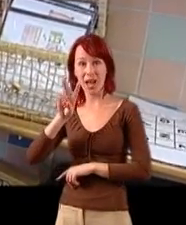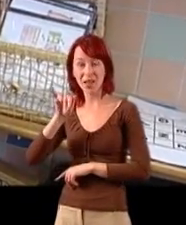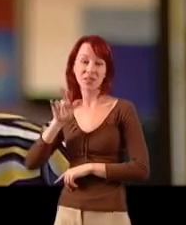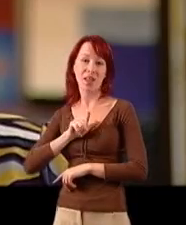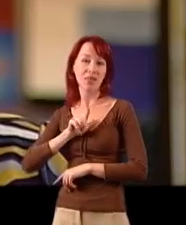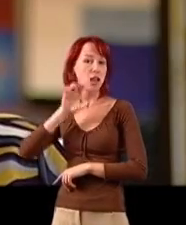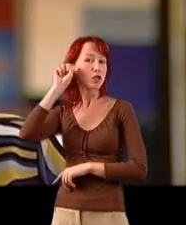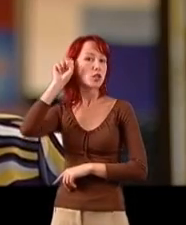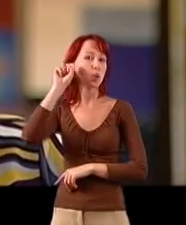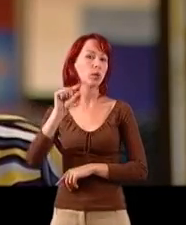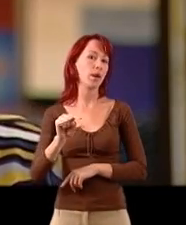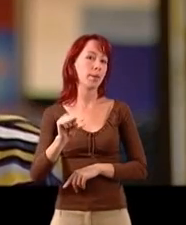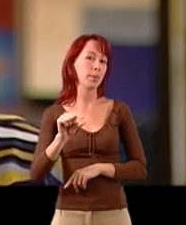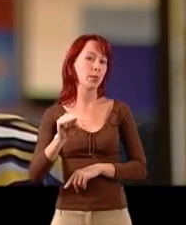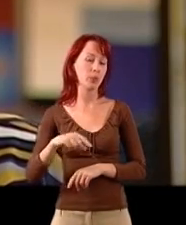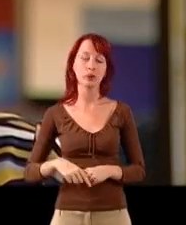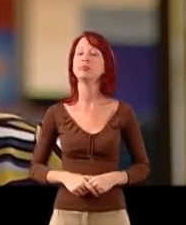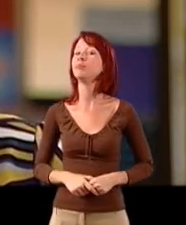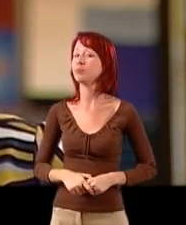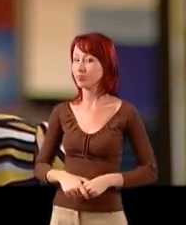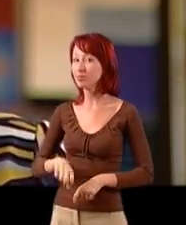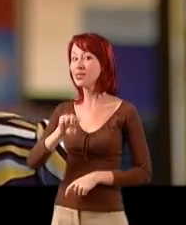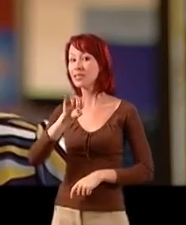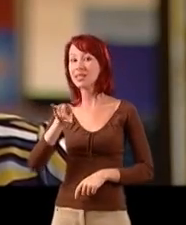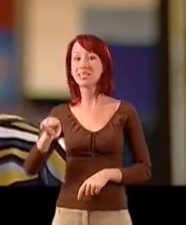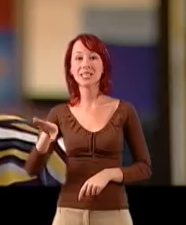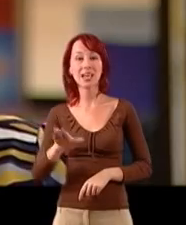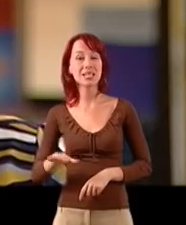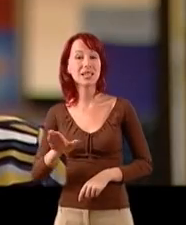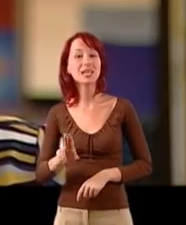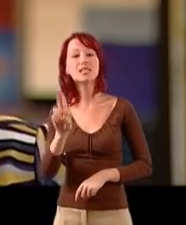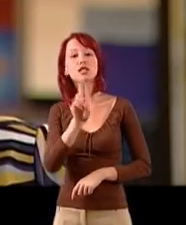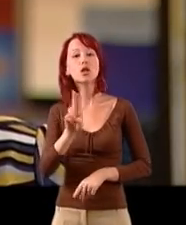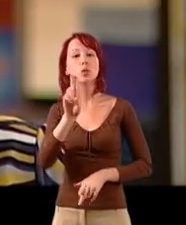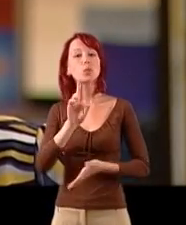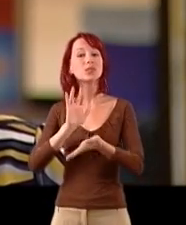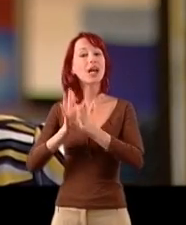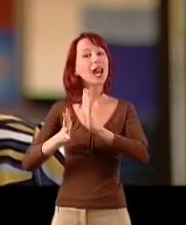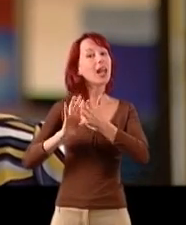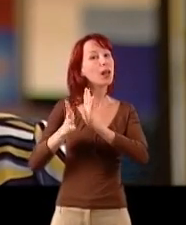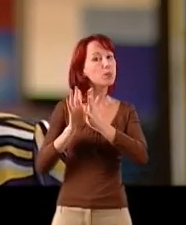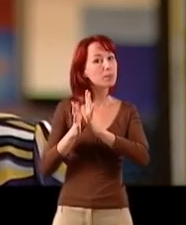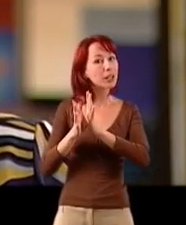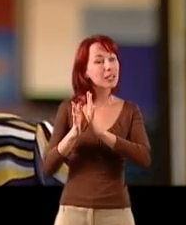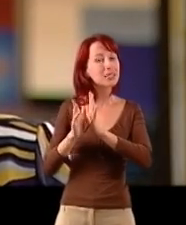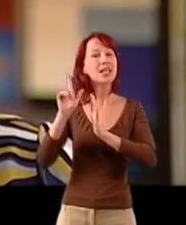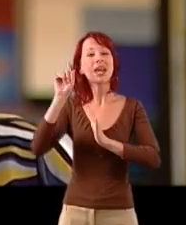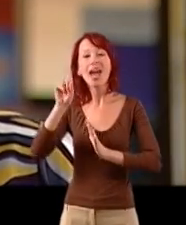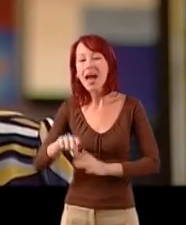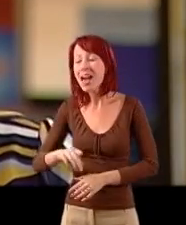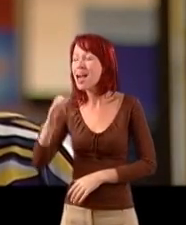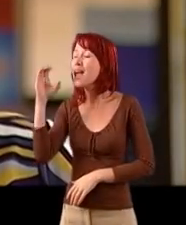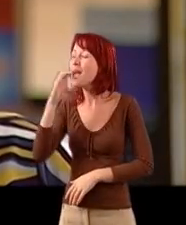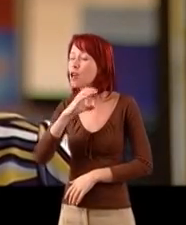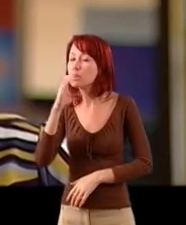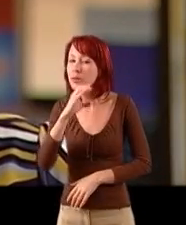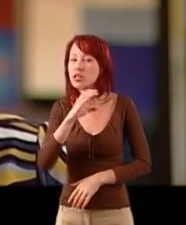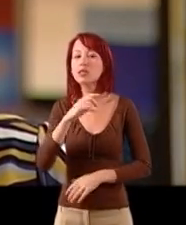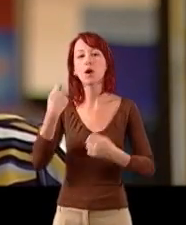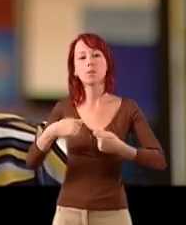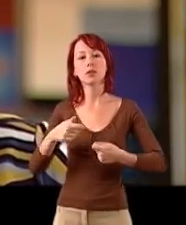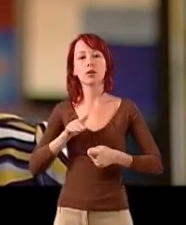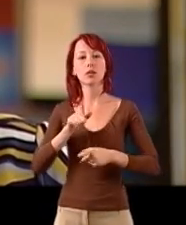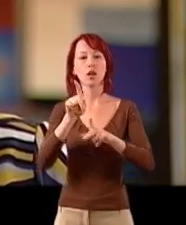escutando. Se a criança usa Libras, principalmente na educação infantil, é emergencial